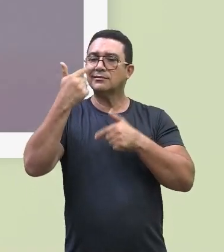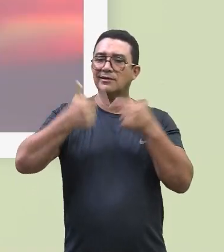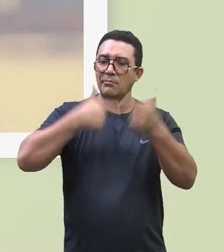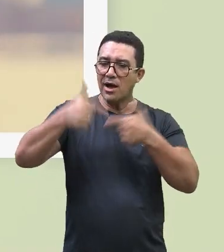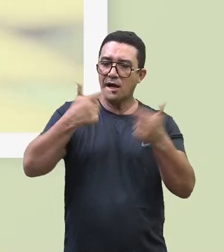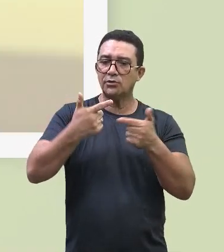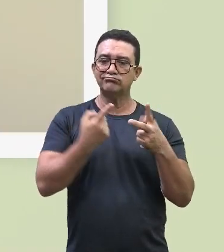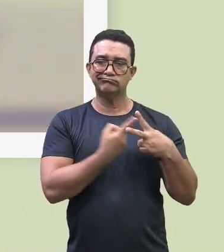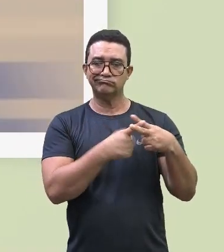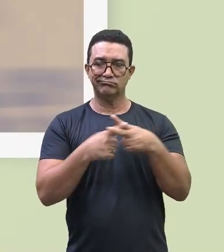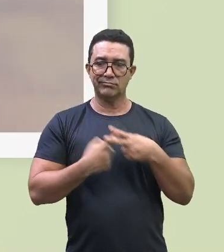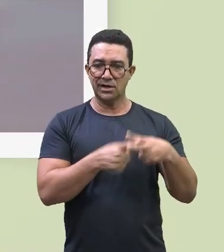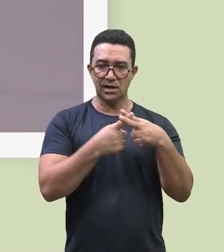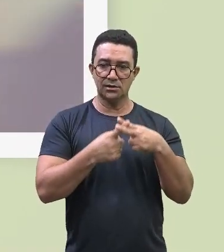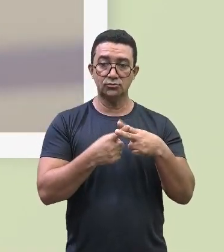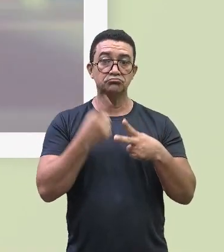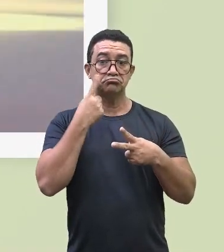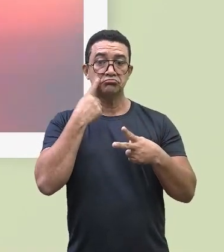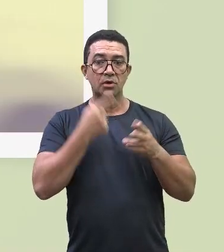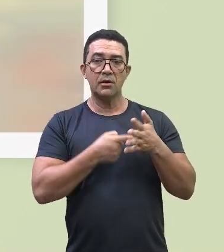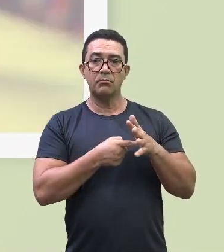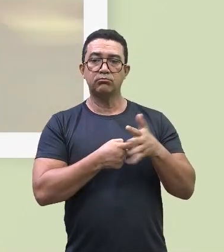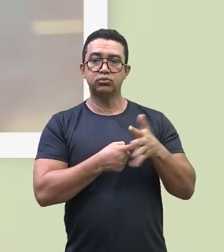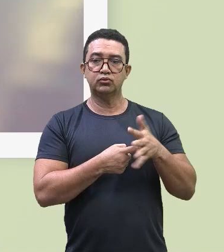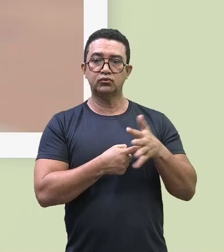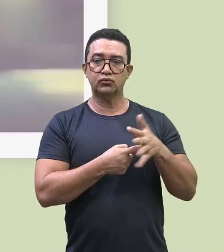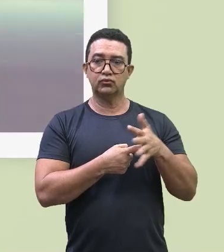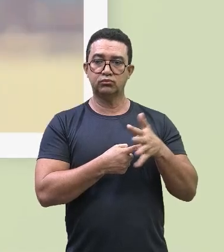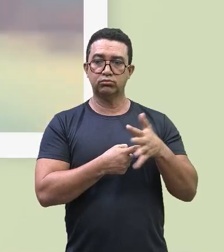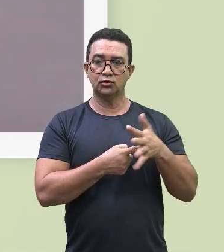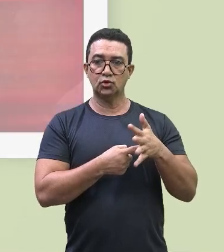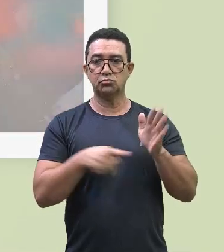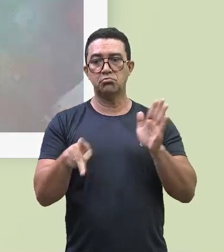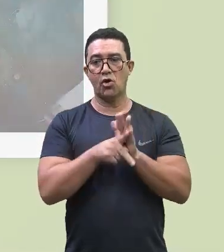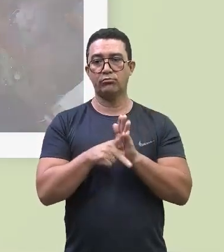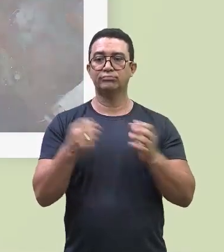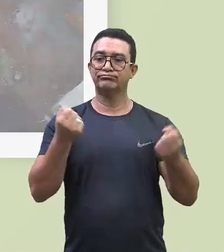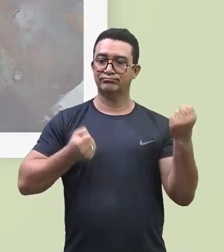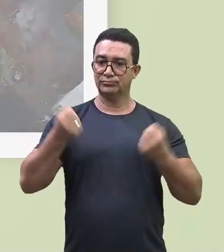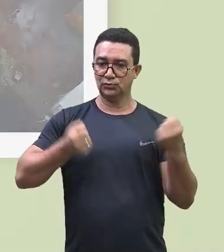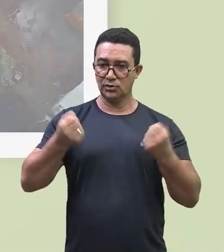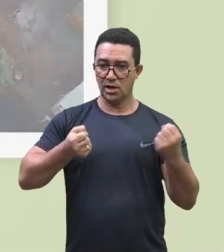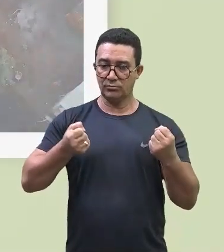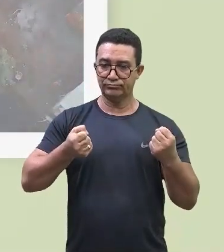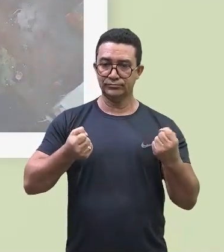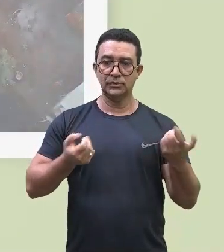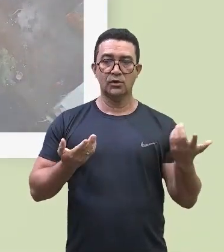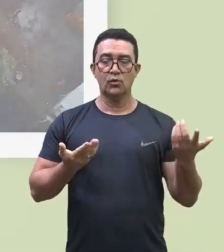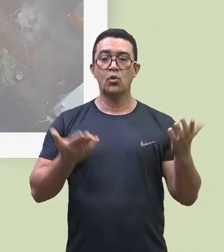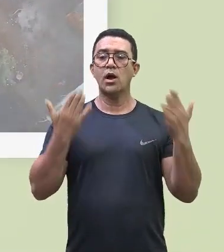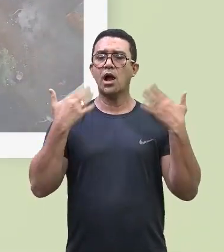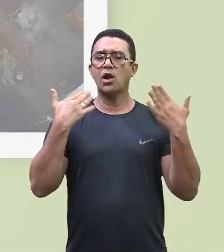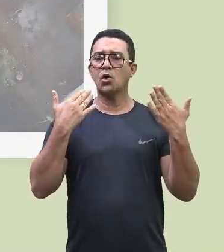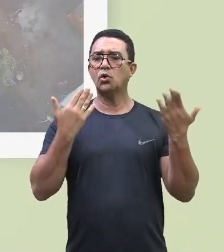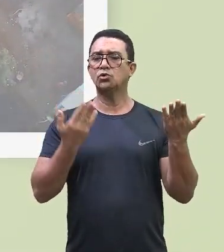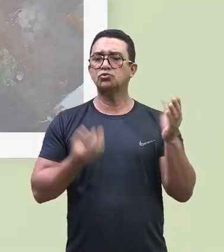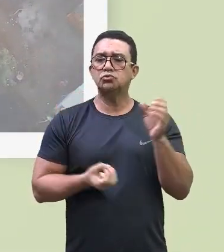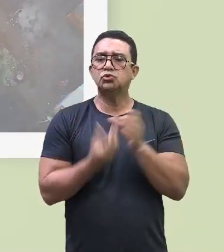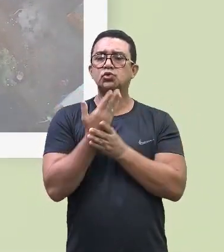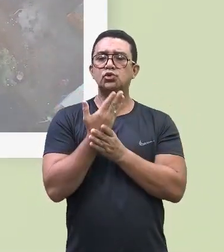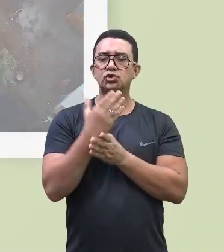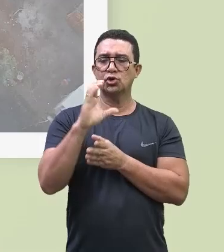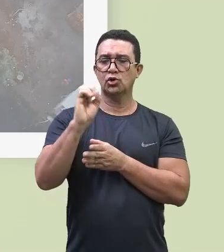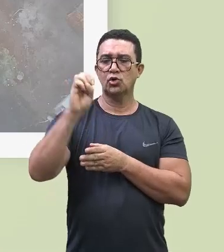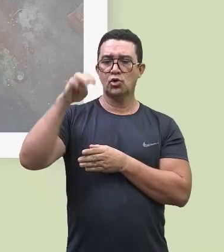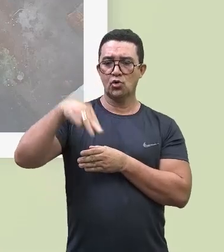podemos observar, por exemplo, nos motores dos automóveis. O calor gerado na combustão também é aproveitado